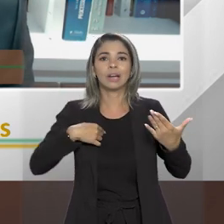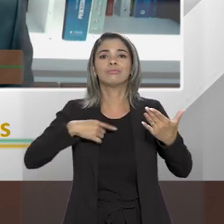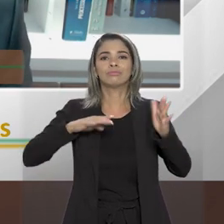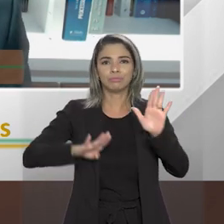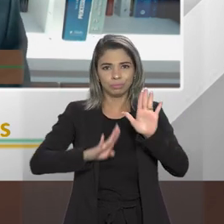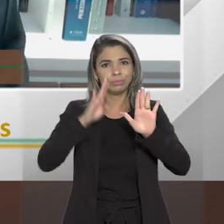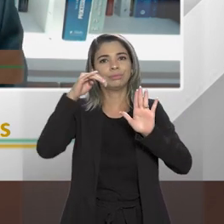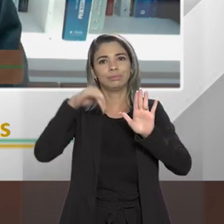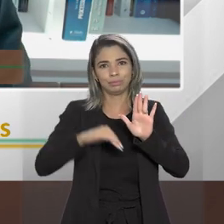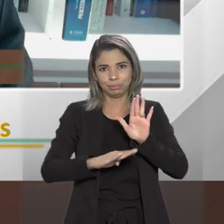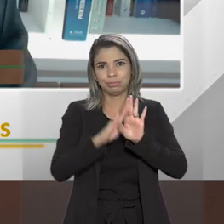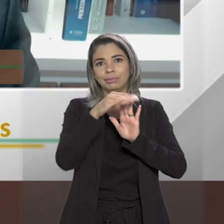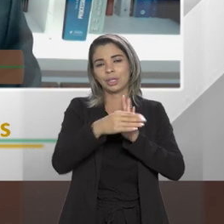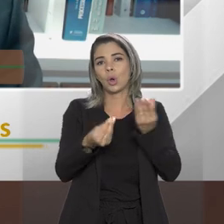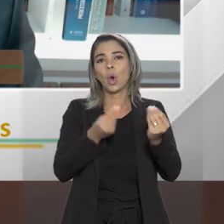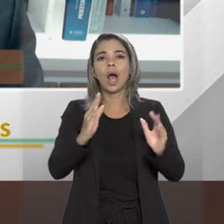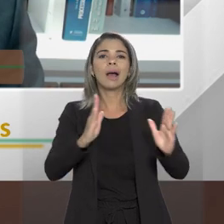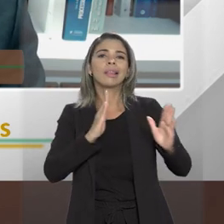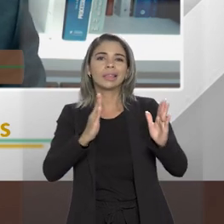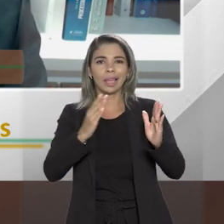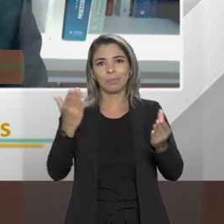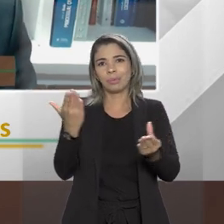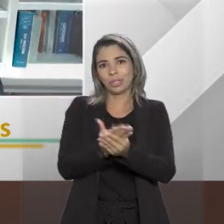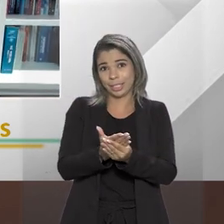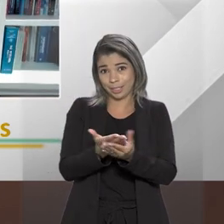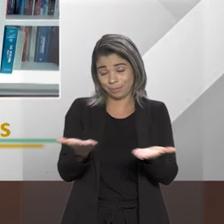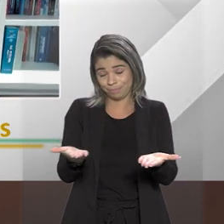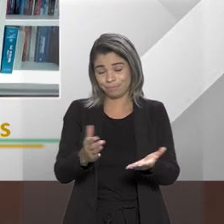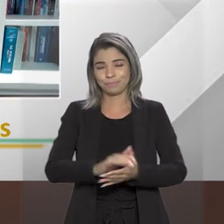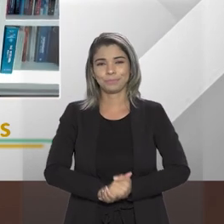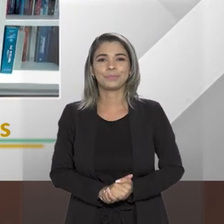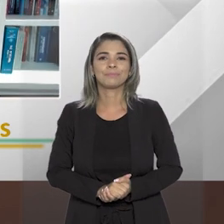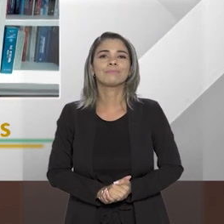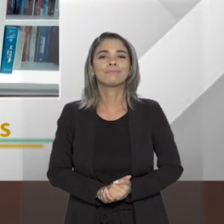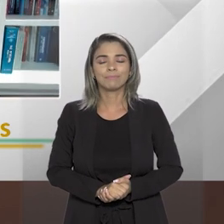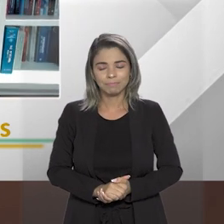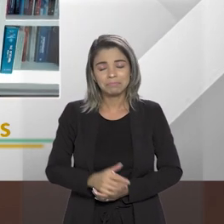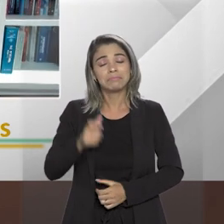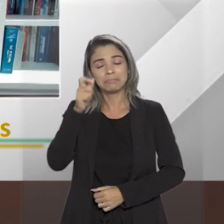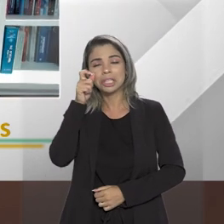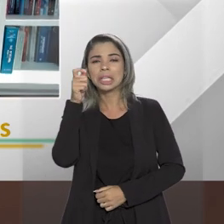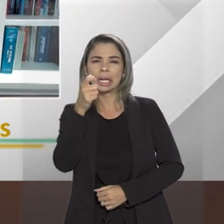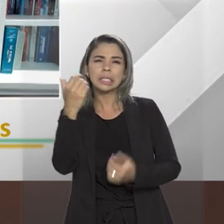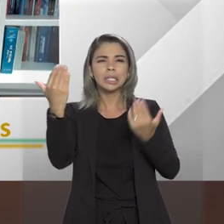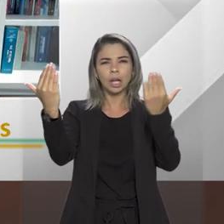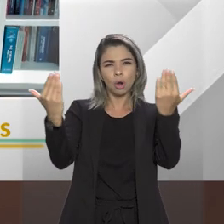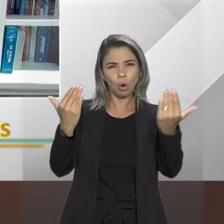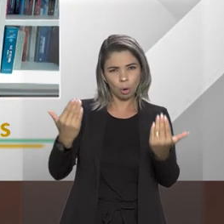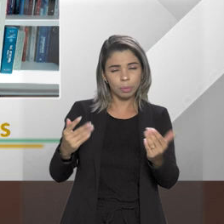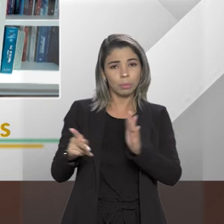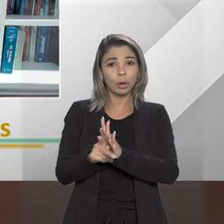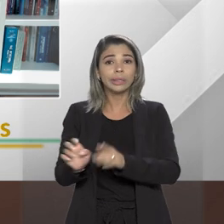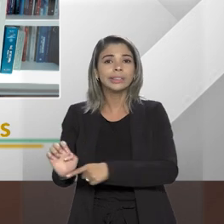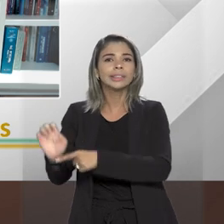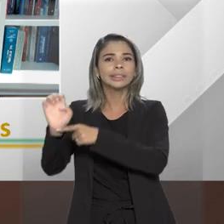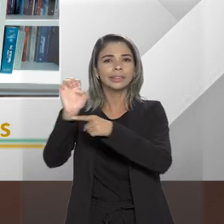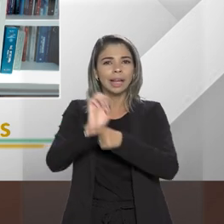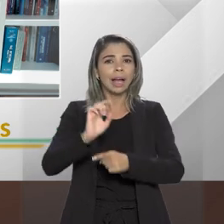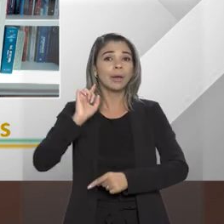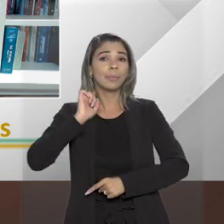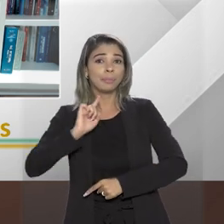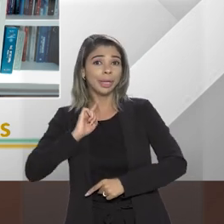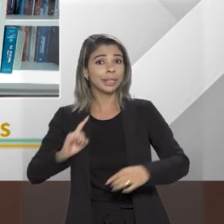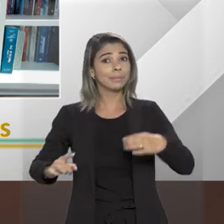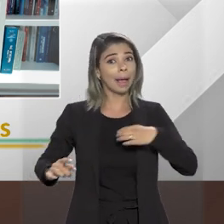são muito variados os números de tramitação do processo. Bem interessante esse comparativo entre ambos os estados, né, de Minas Gerais e da